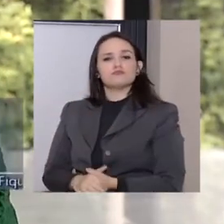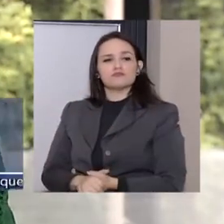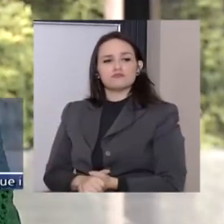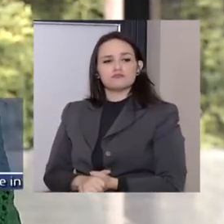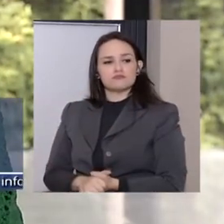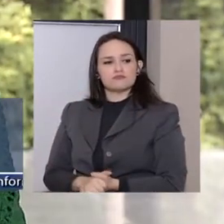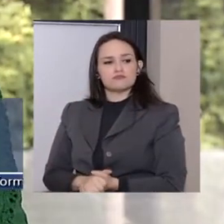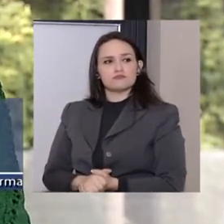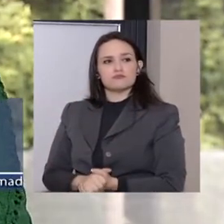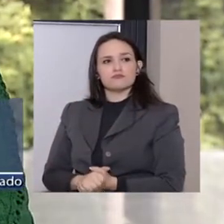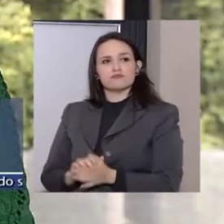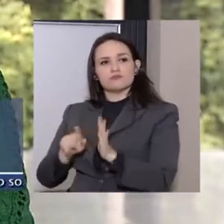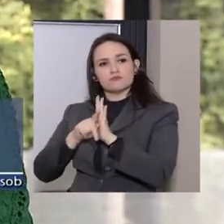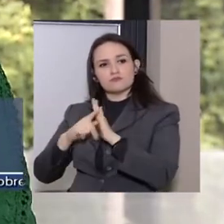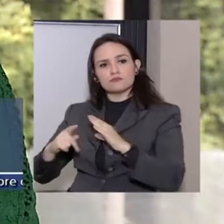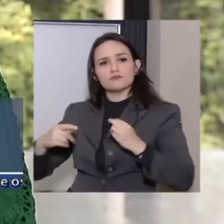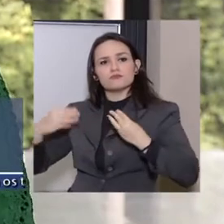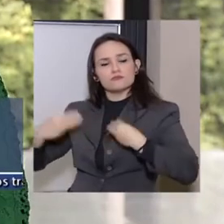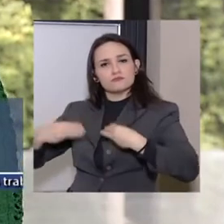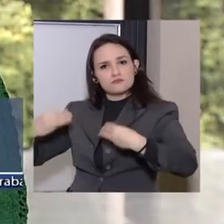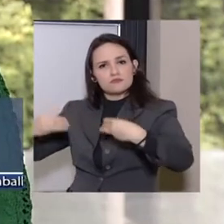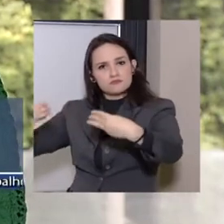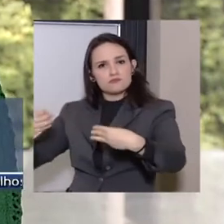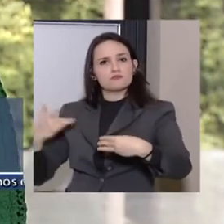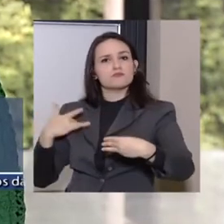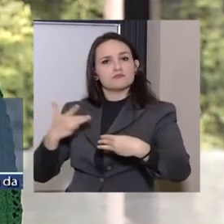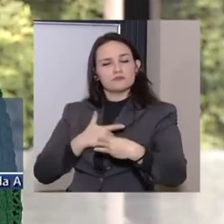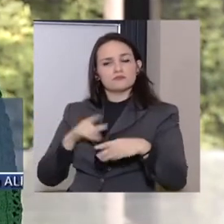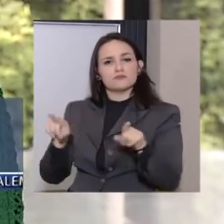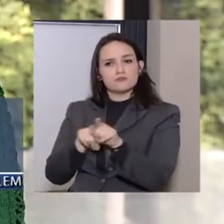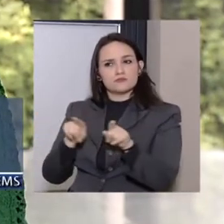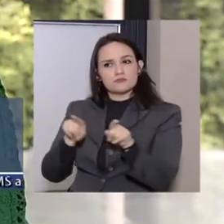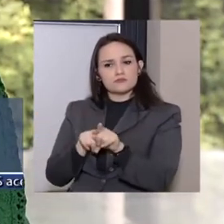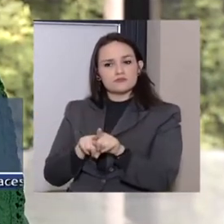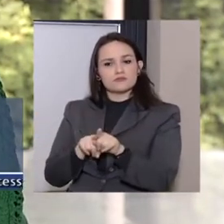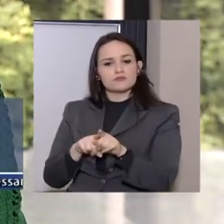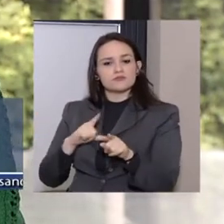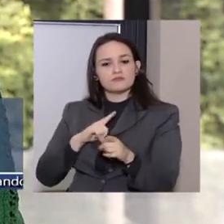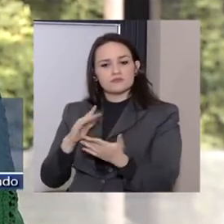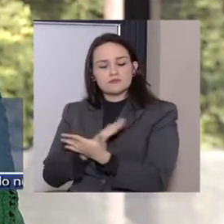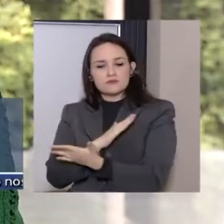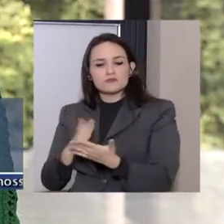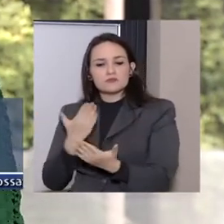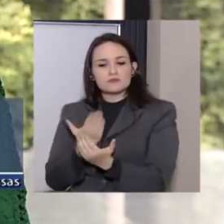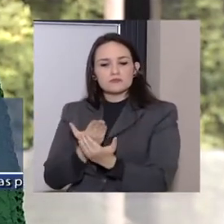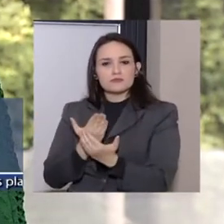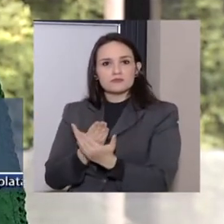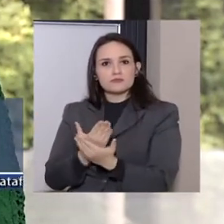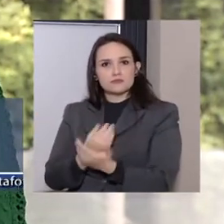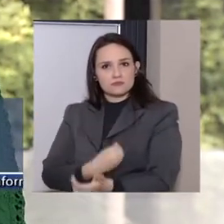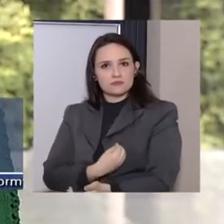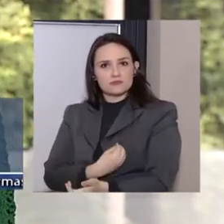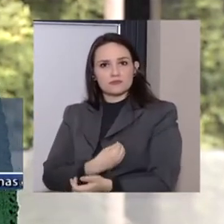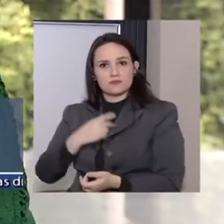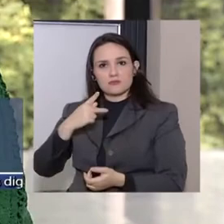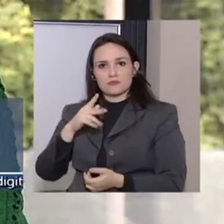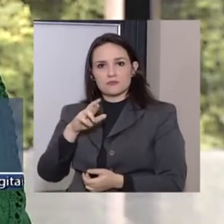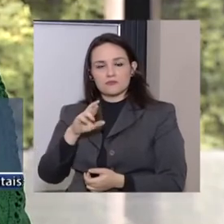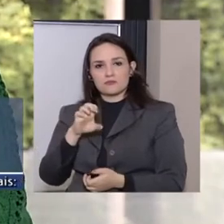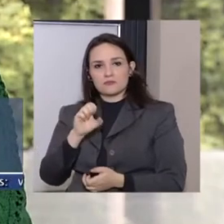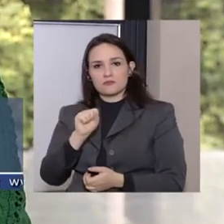pelo Ministério da Saúde, manteve também algumas aulas presenciais, tudo em